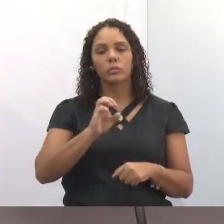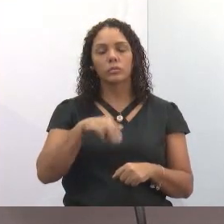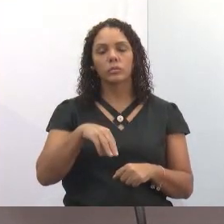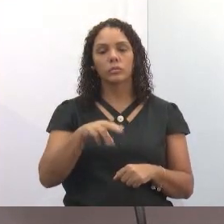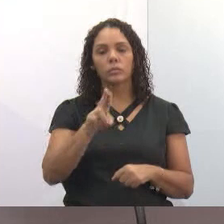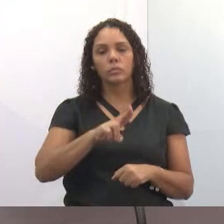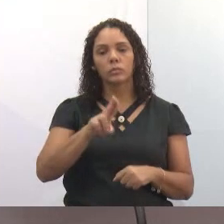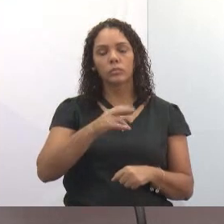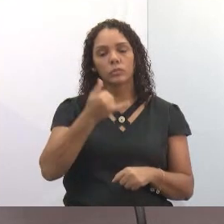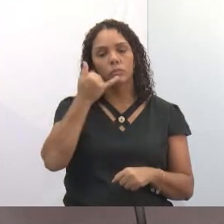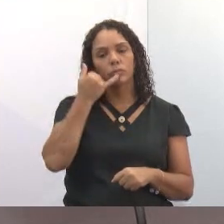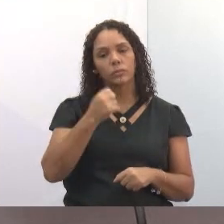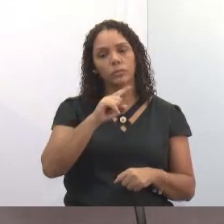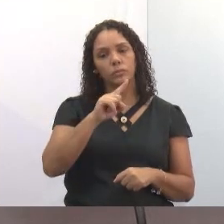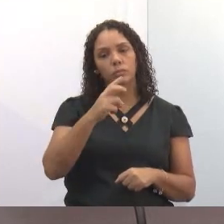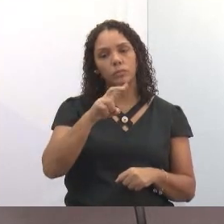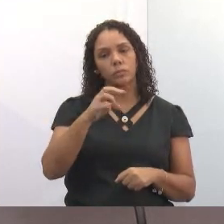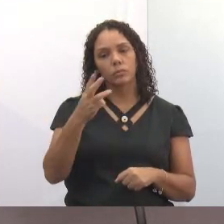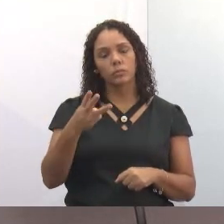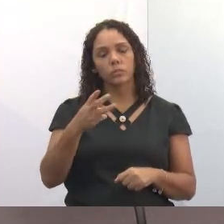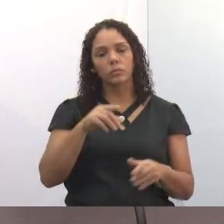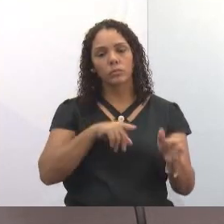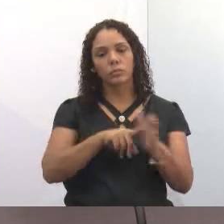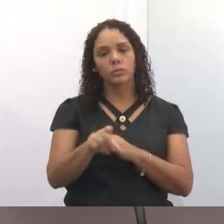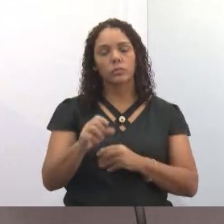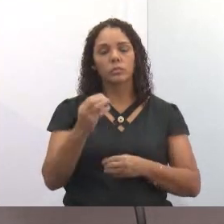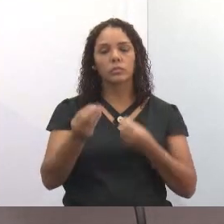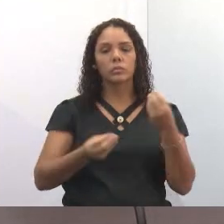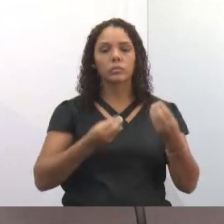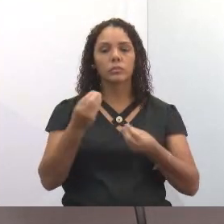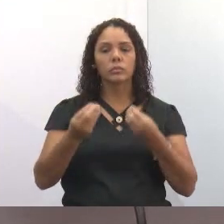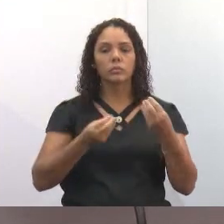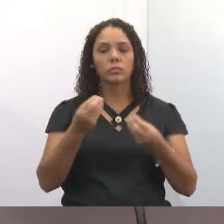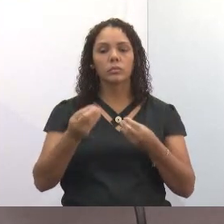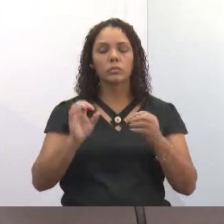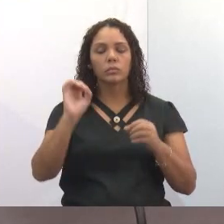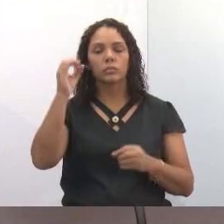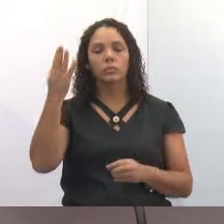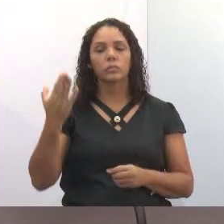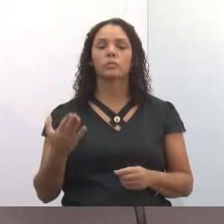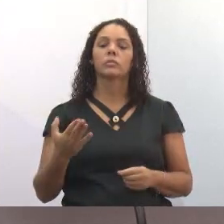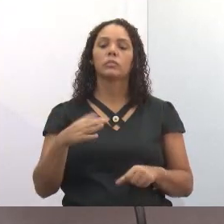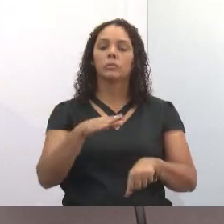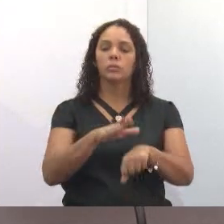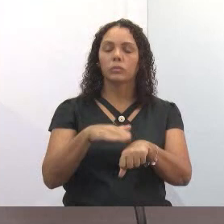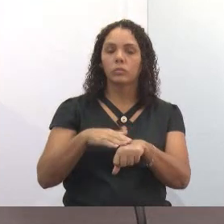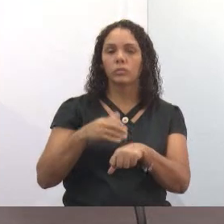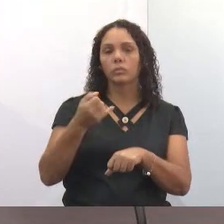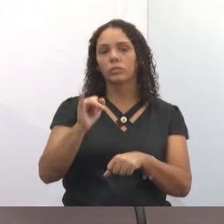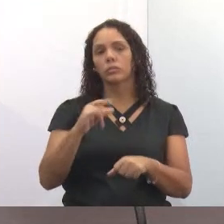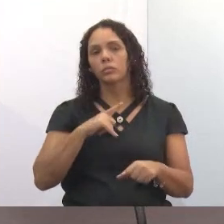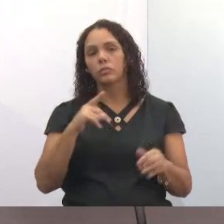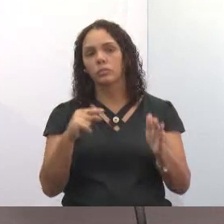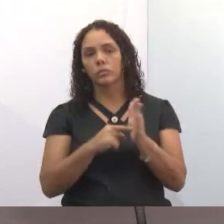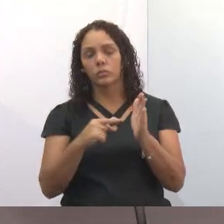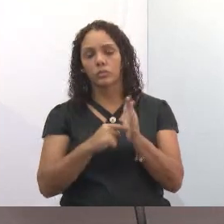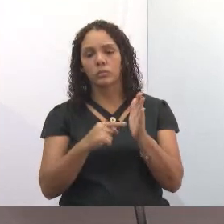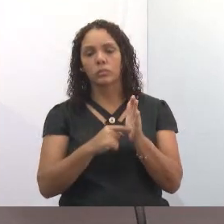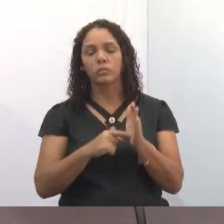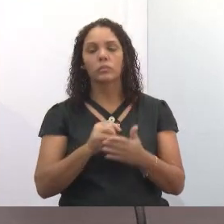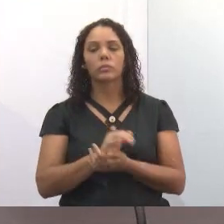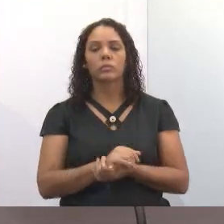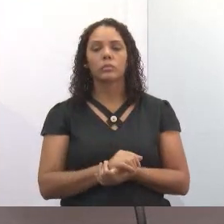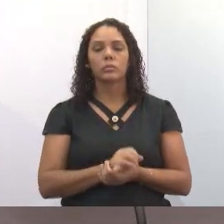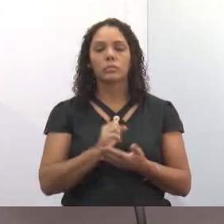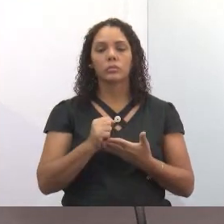emergência 153. Como será o... Pergunta número 2. Como será o procedimento para acionar a GCM em caso de denúncias de maus-tratos?